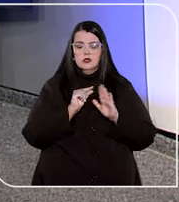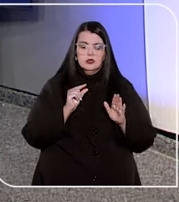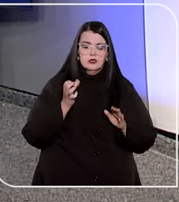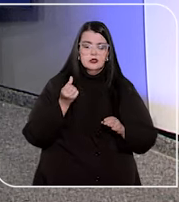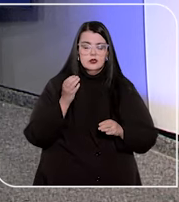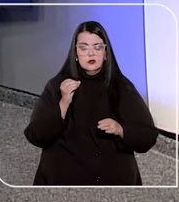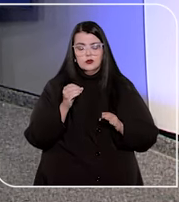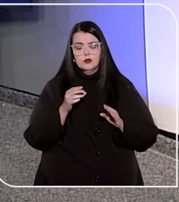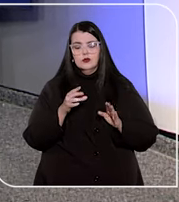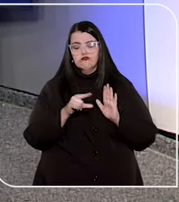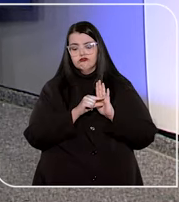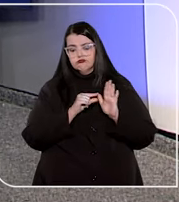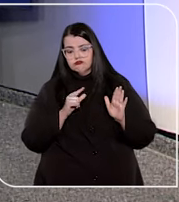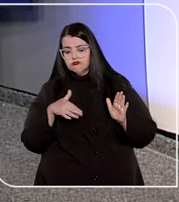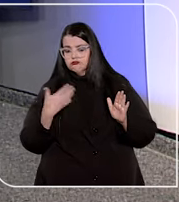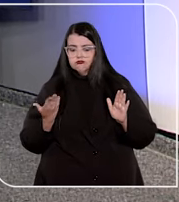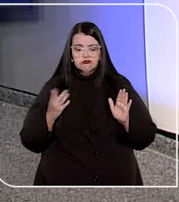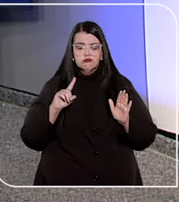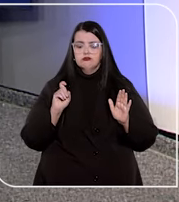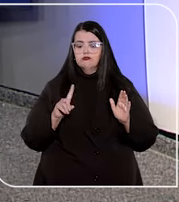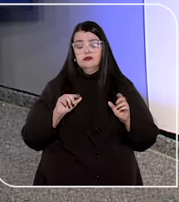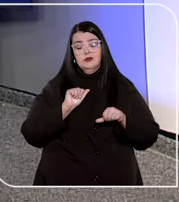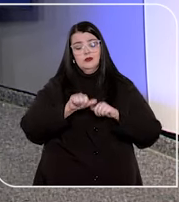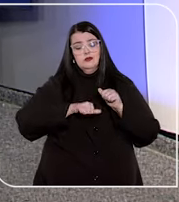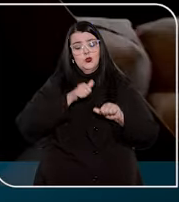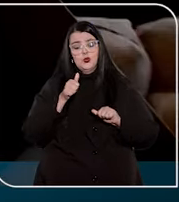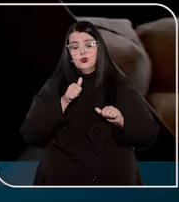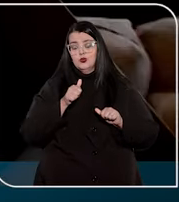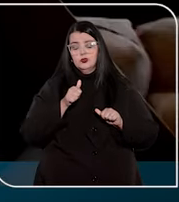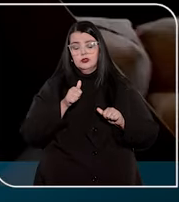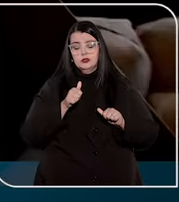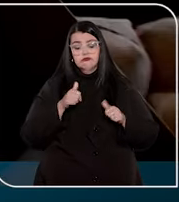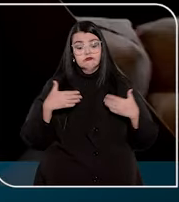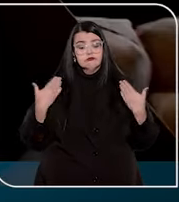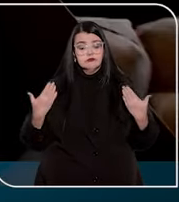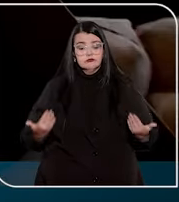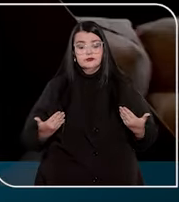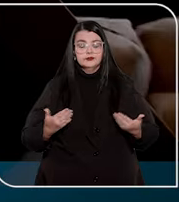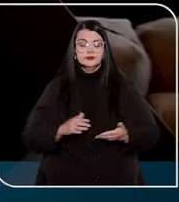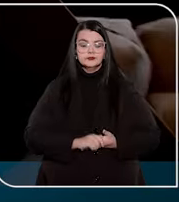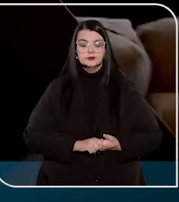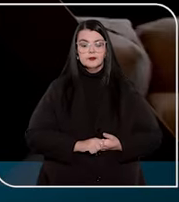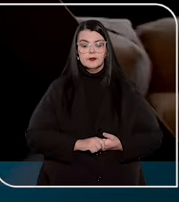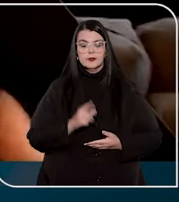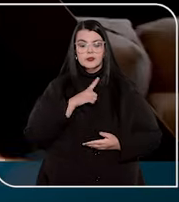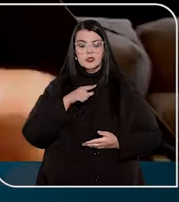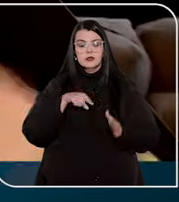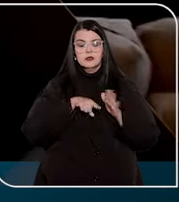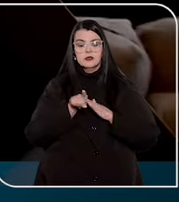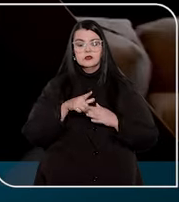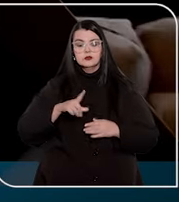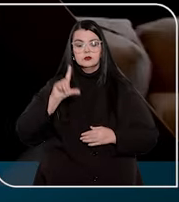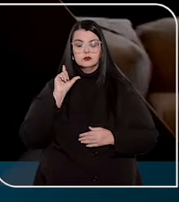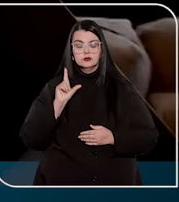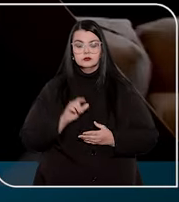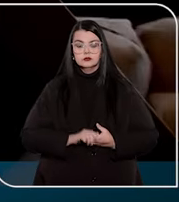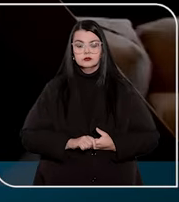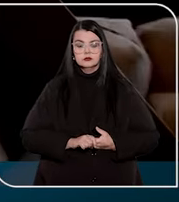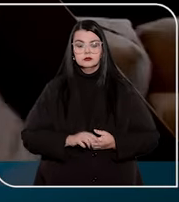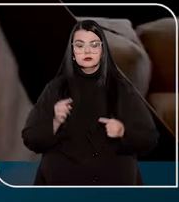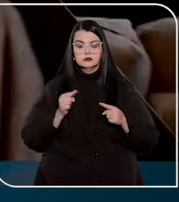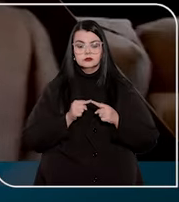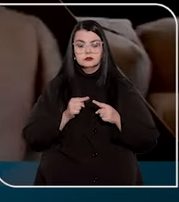do parágrafo tal, que muda tudo. Diga aí. Então, esse pré-questionamento como uma